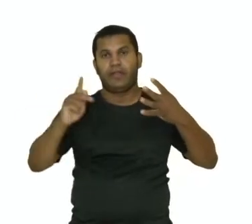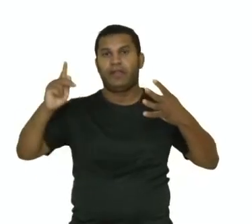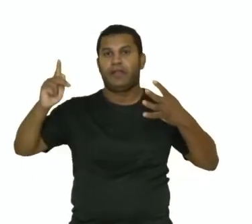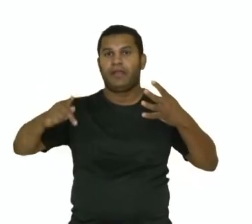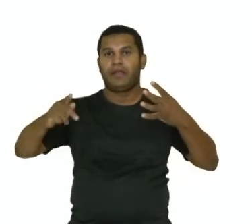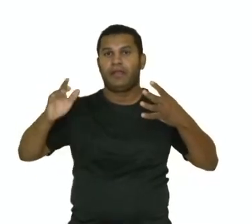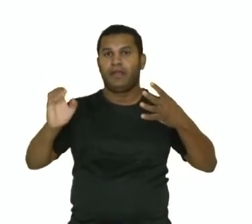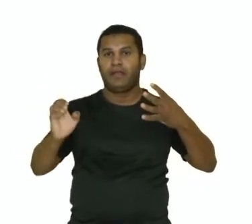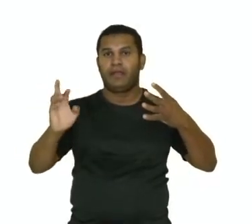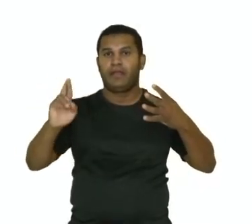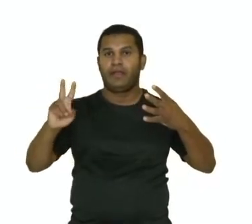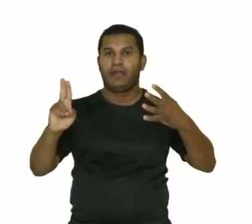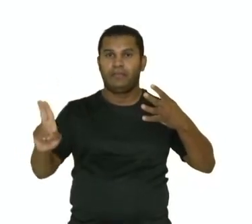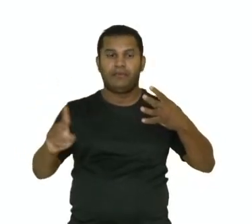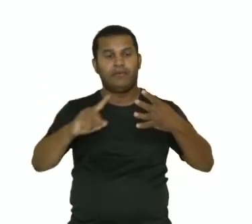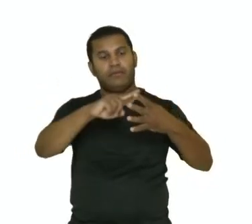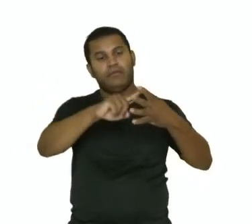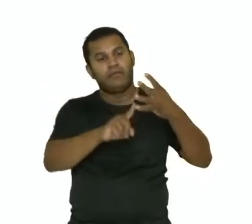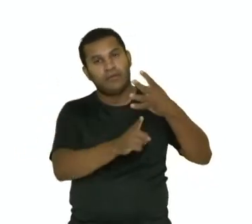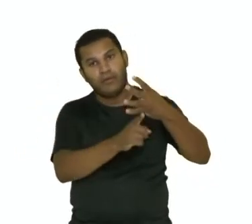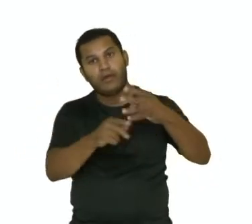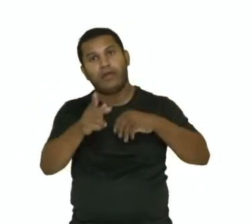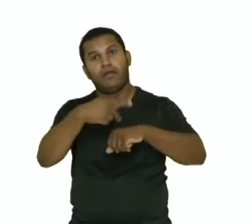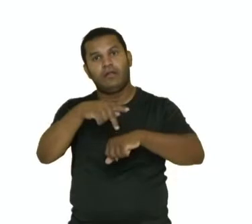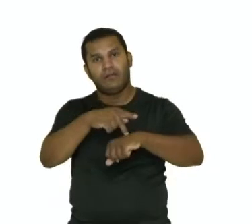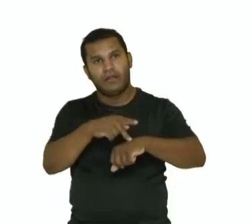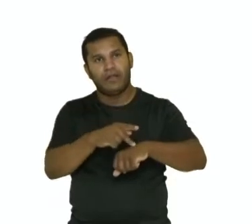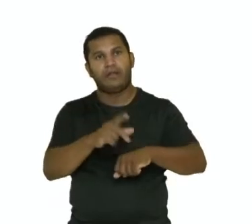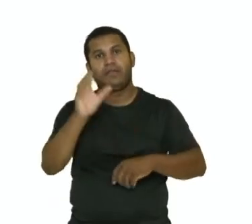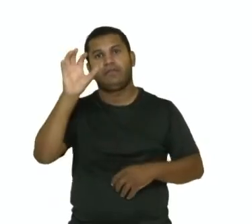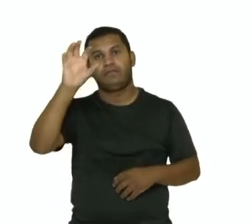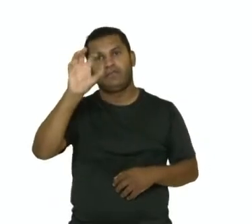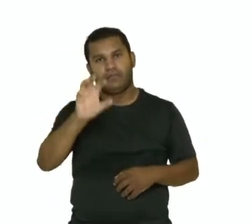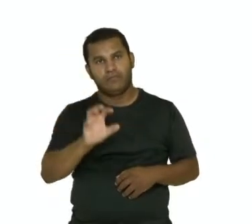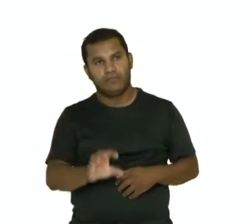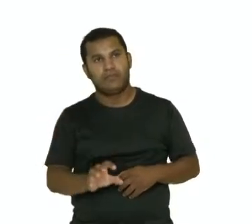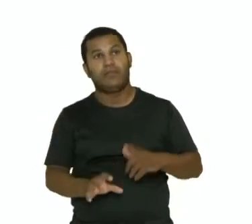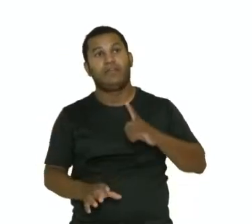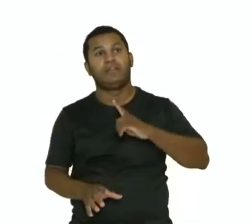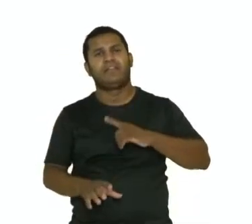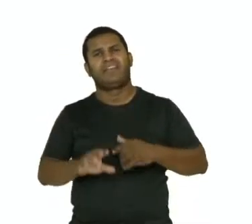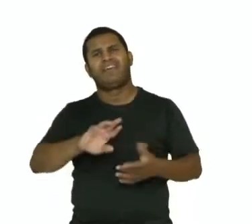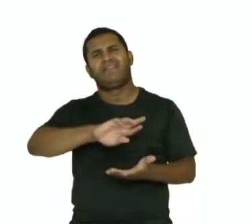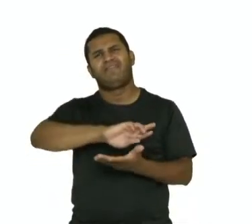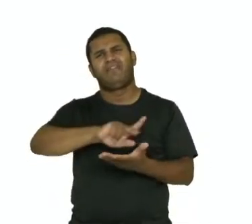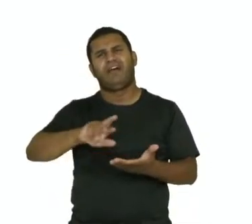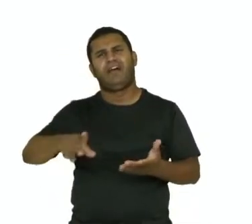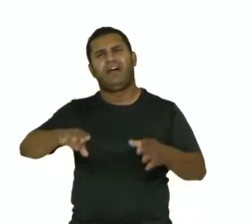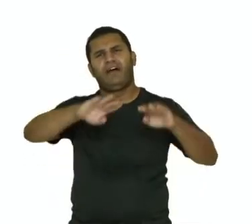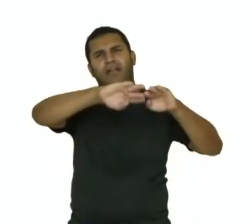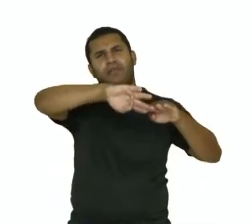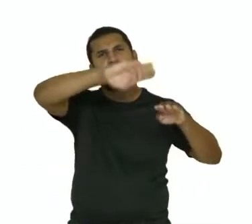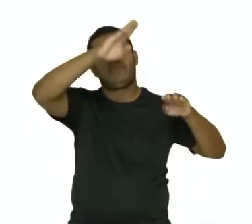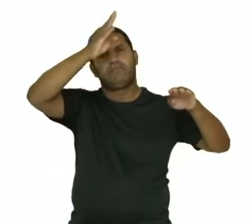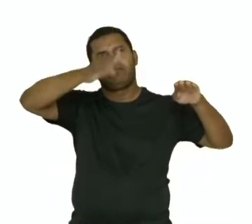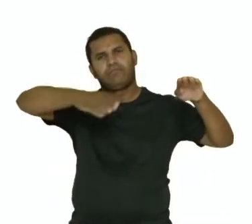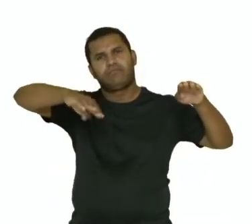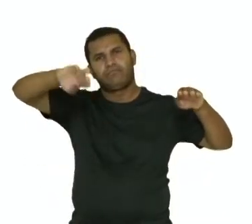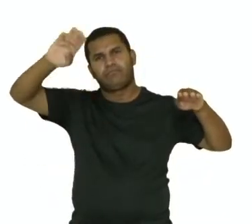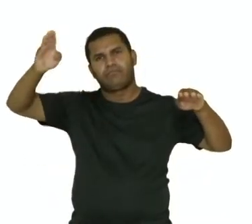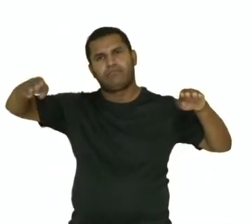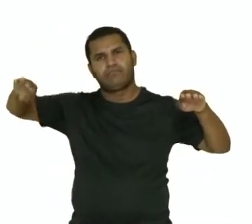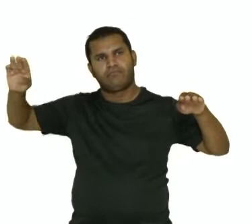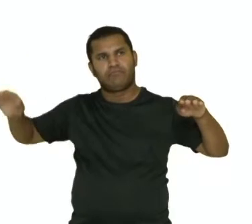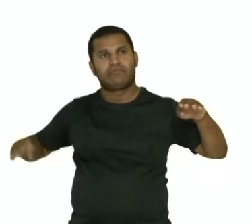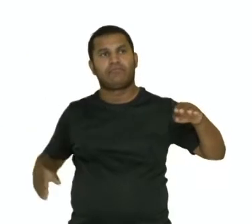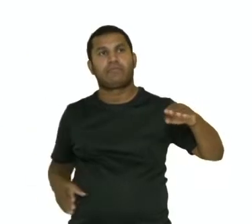estradas construídas nas encostas das montanhas, né? Então aqui a gente tem a região, ó, a partir da onde ele